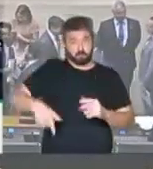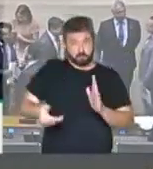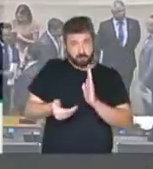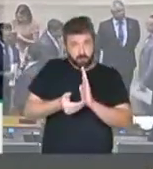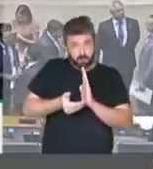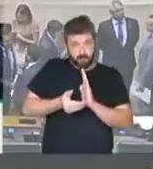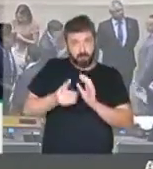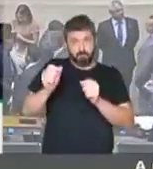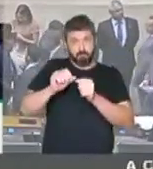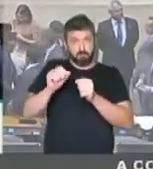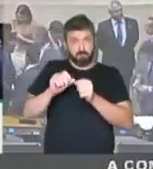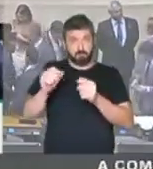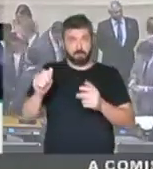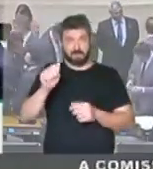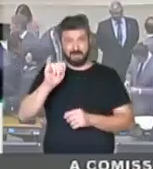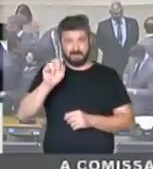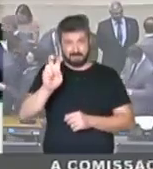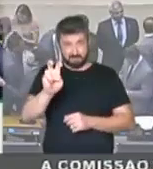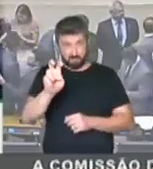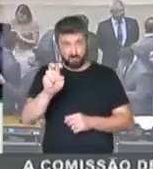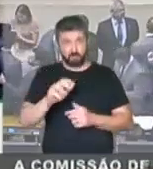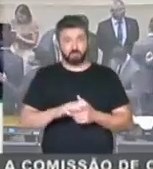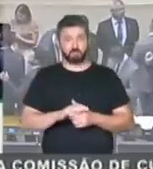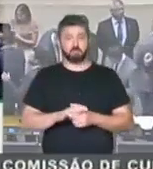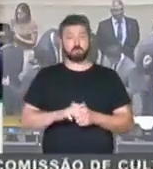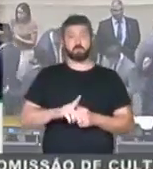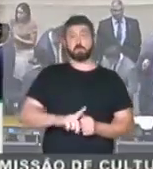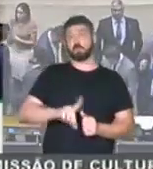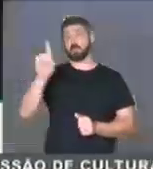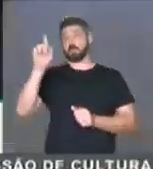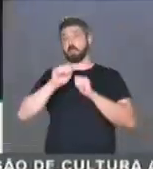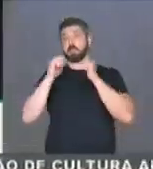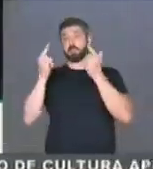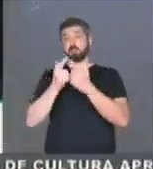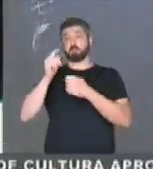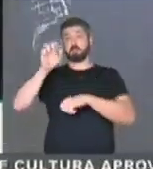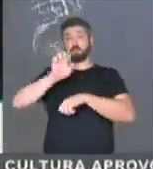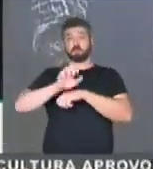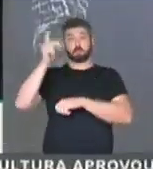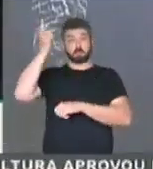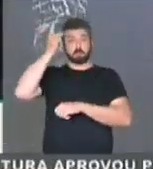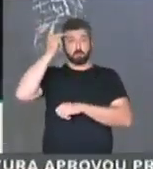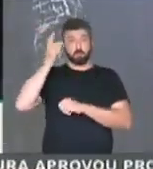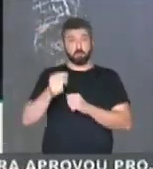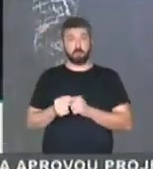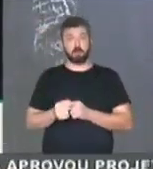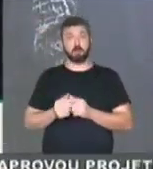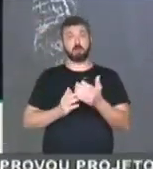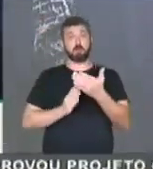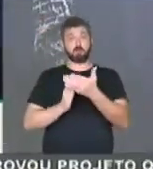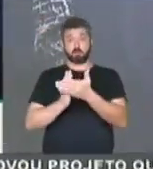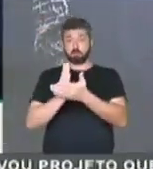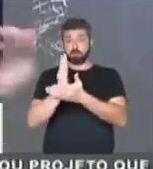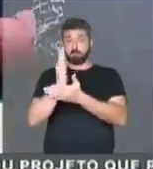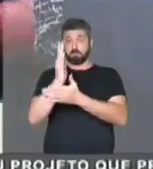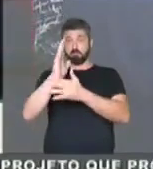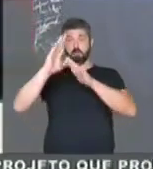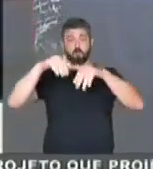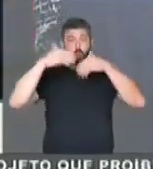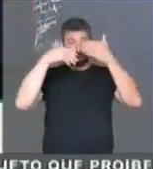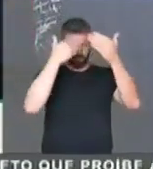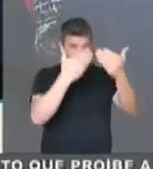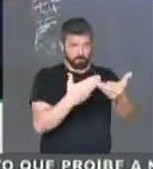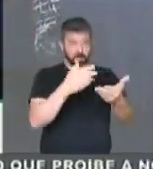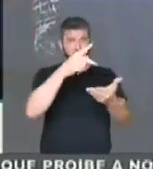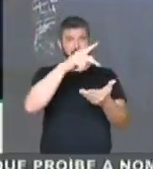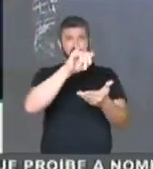dessa casa de implementação do AI-5, lá na Assembleia Legislativa do Estado de São Paulo, foi aprovada uma homenagem